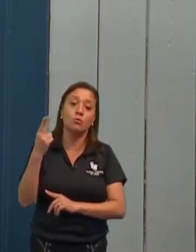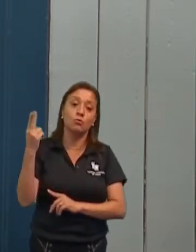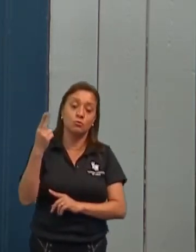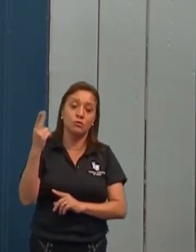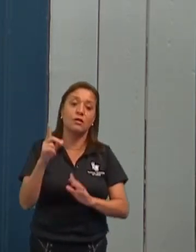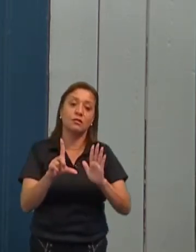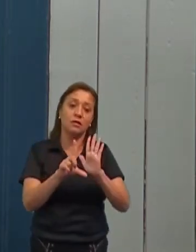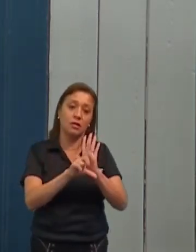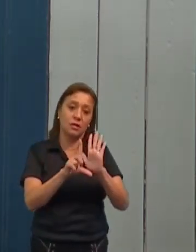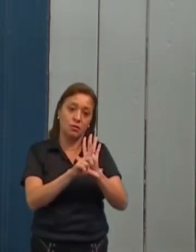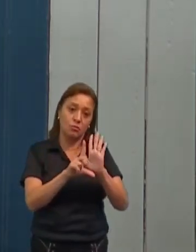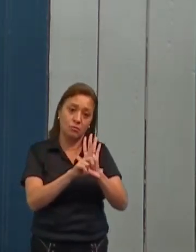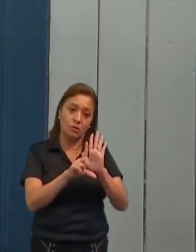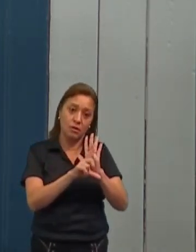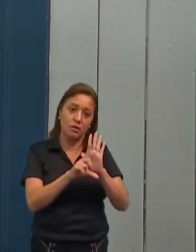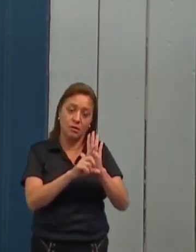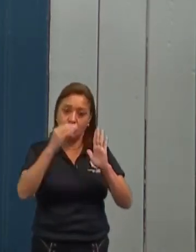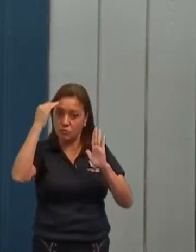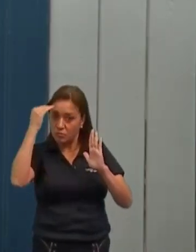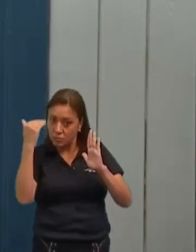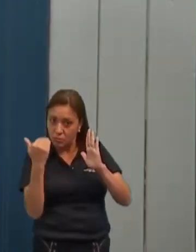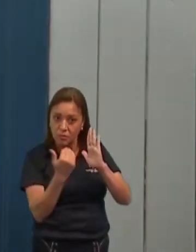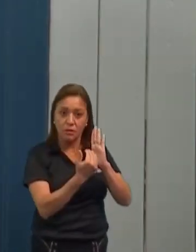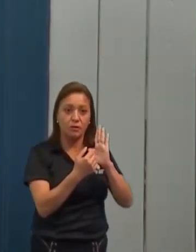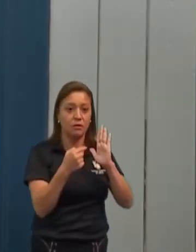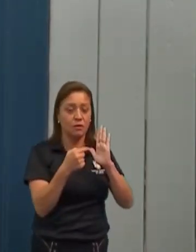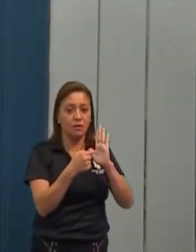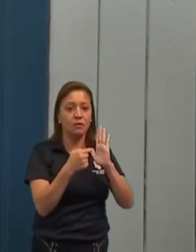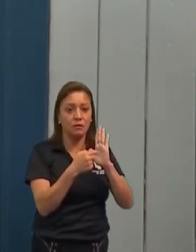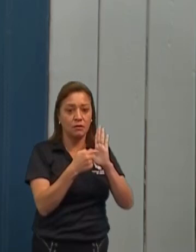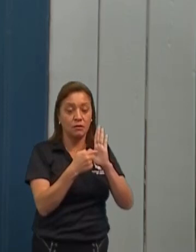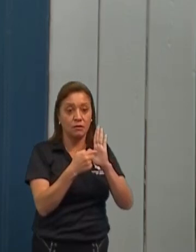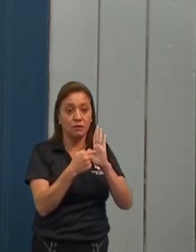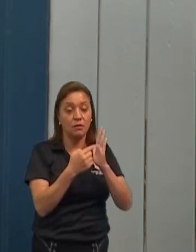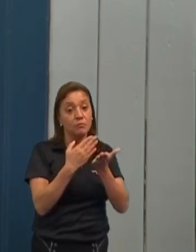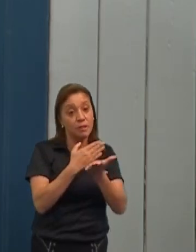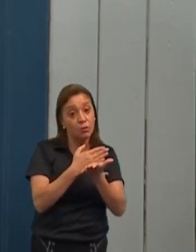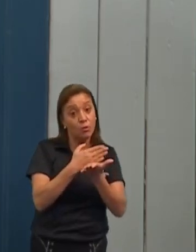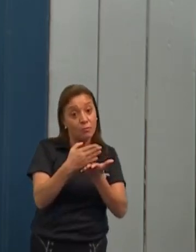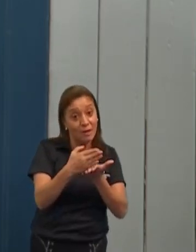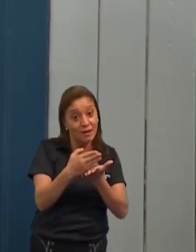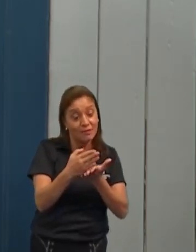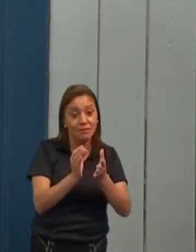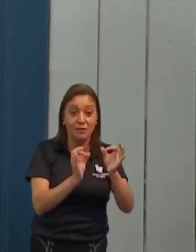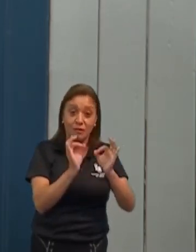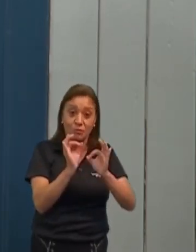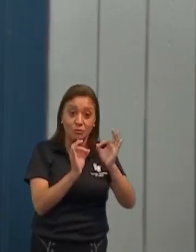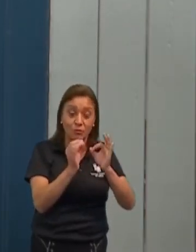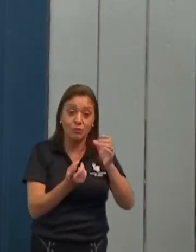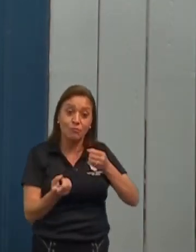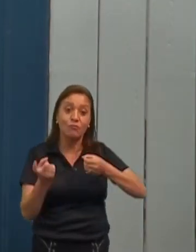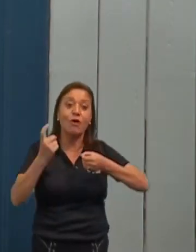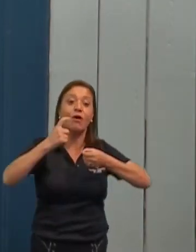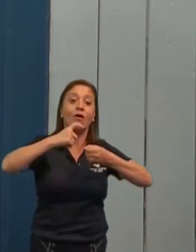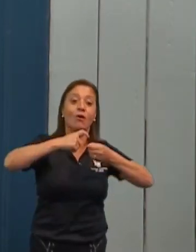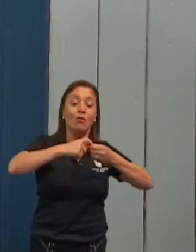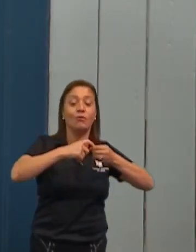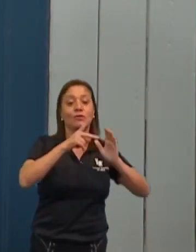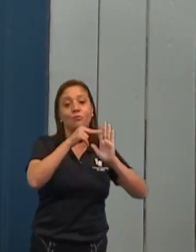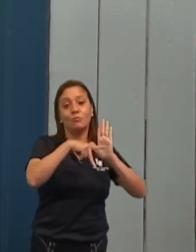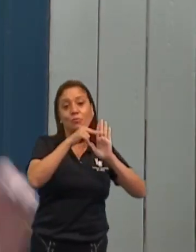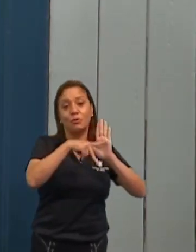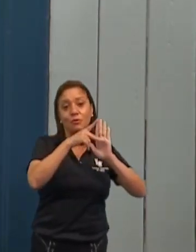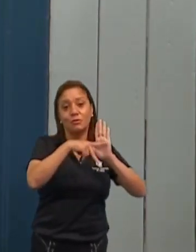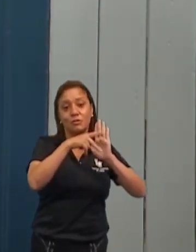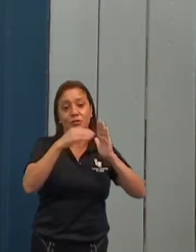legalmente constituídas, repete-se, né, o início do projeto, que congregue atiradores de nível olímpico,